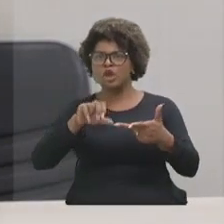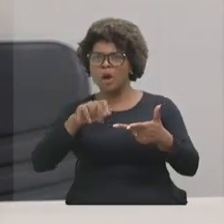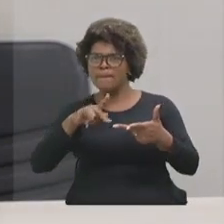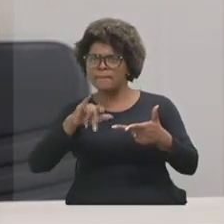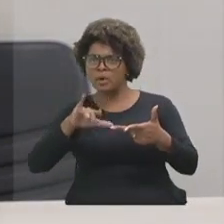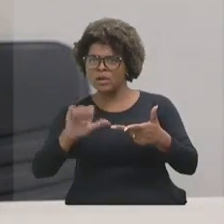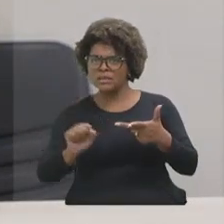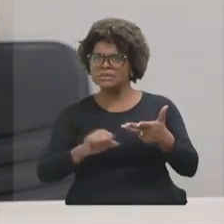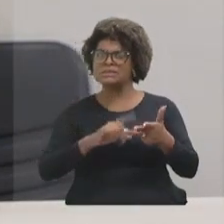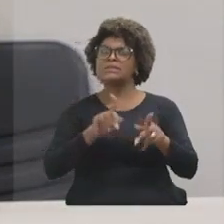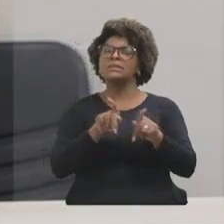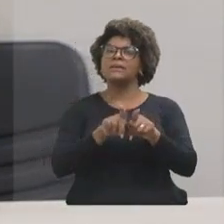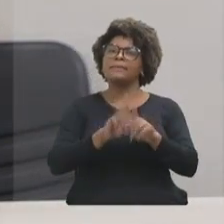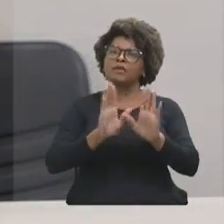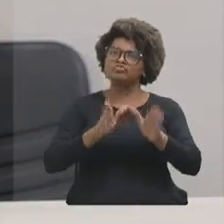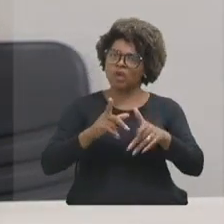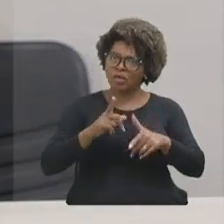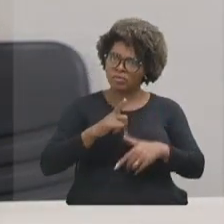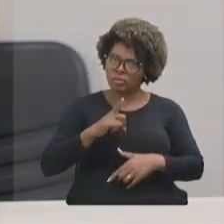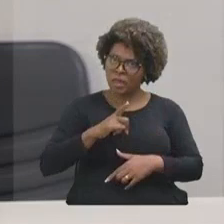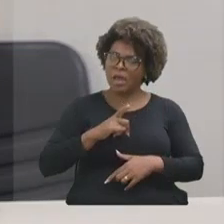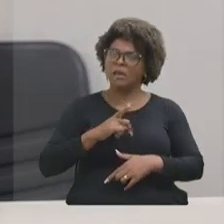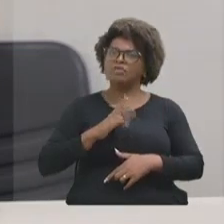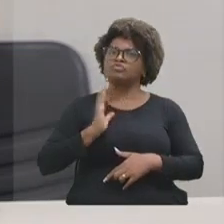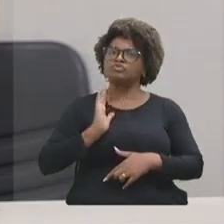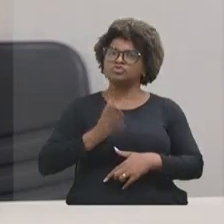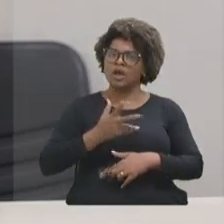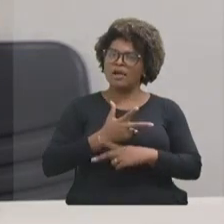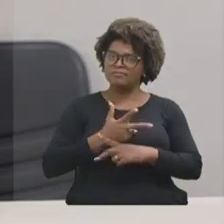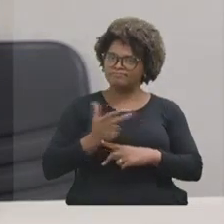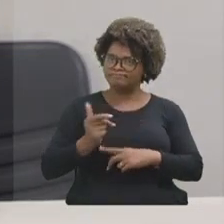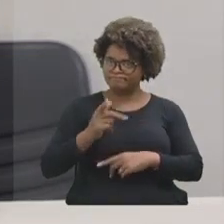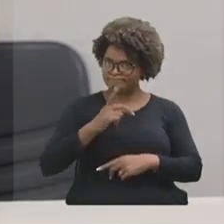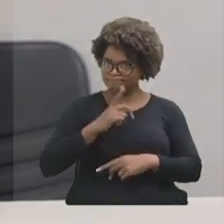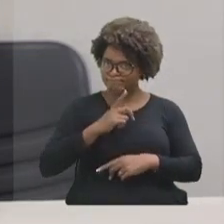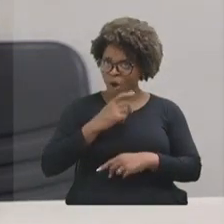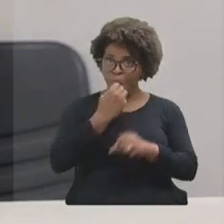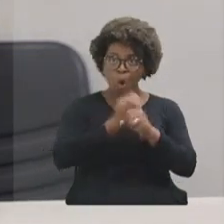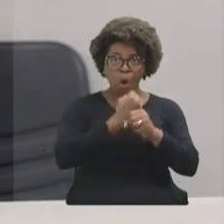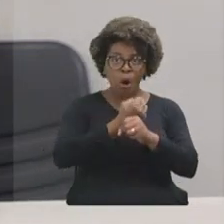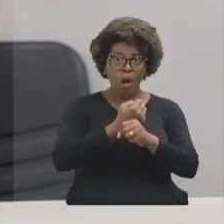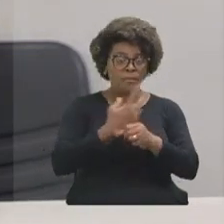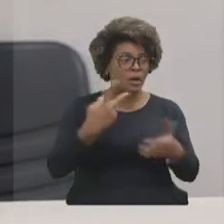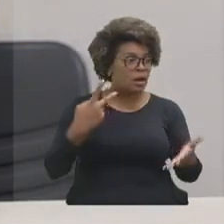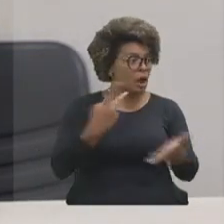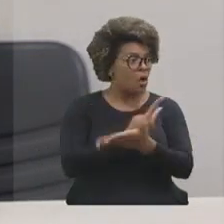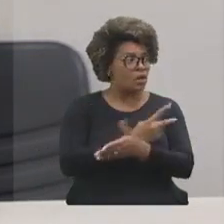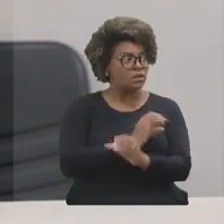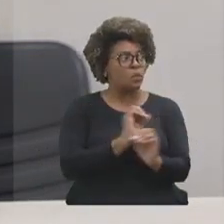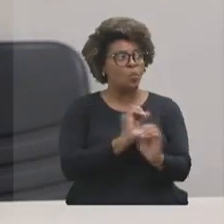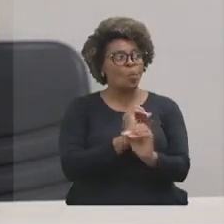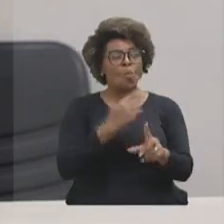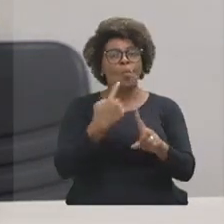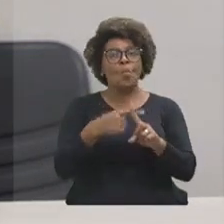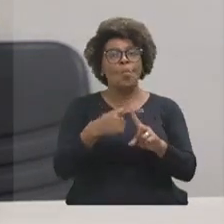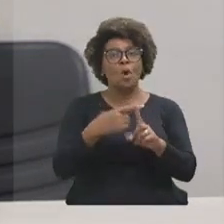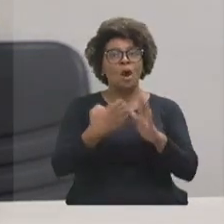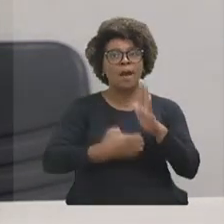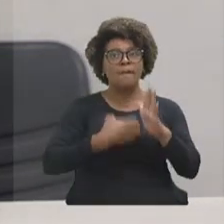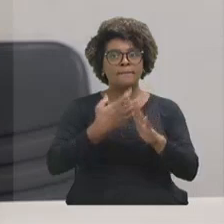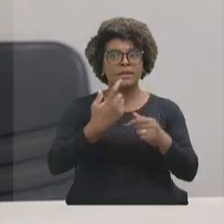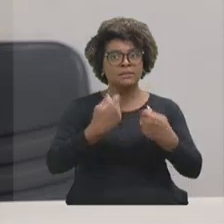é que já temos vencedores a obra só não tá acontecendo porque a empresa tem que fazer de novo os projetos